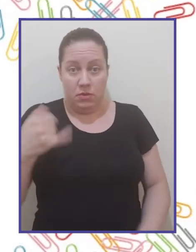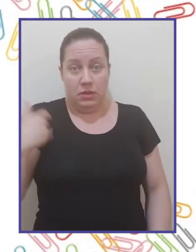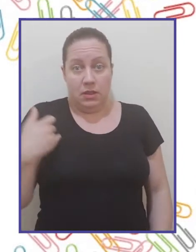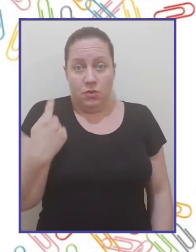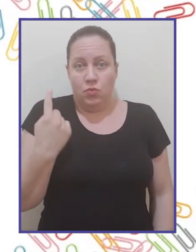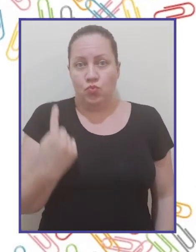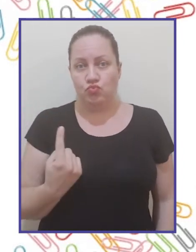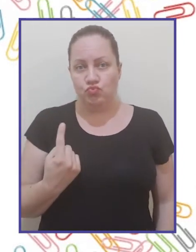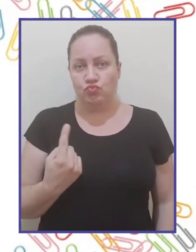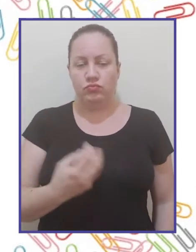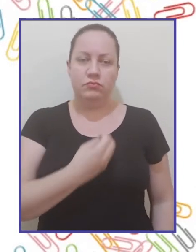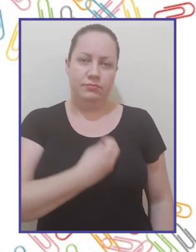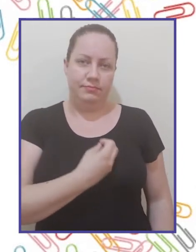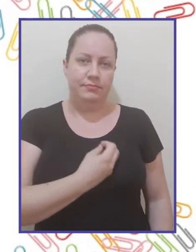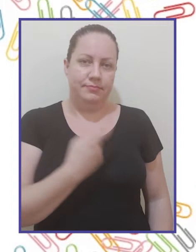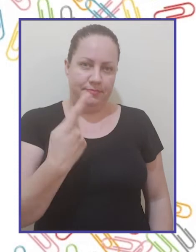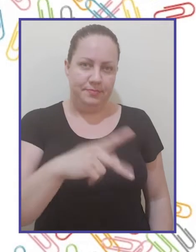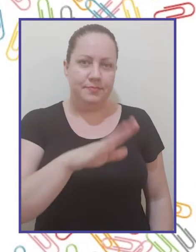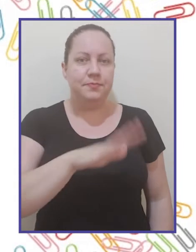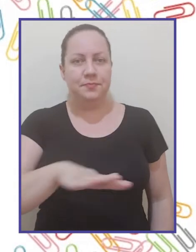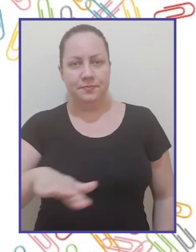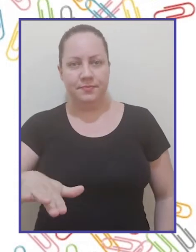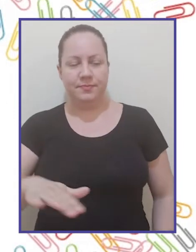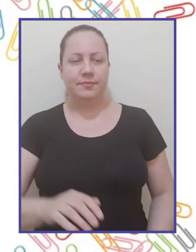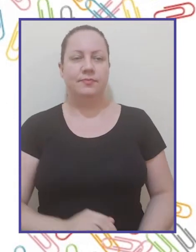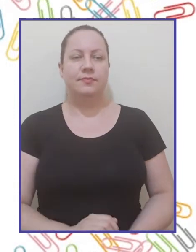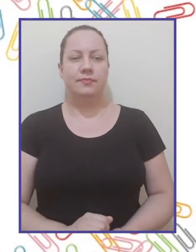volta do 1º ano de vida da criança.